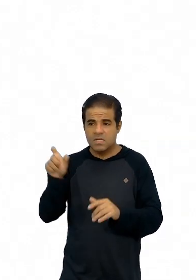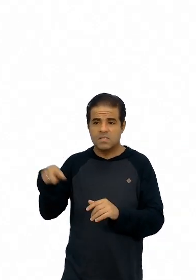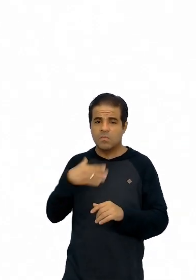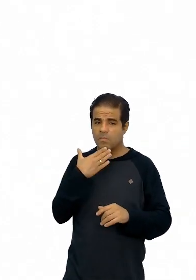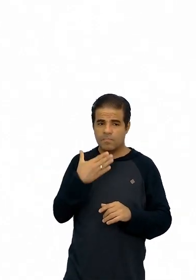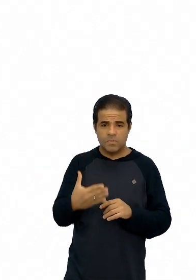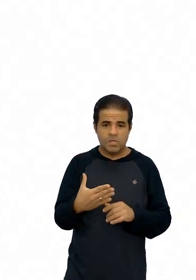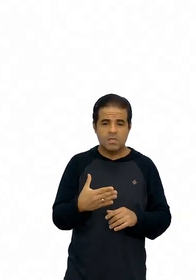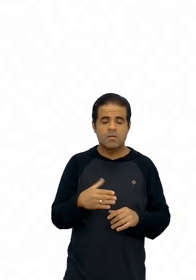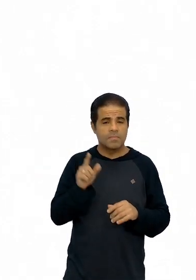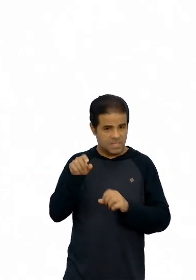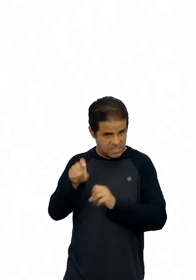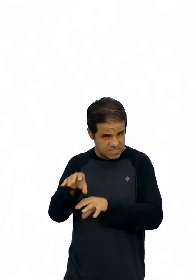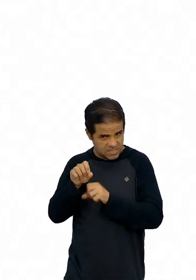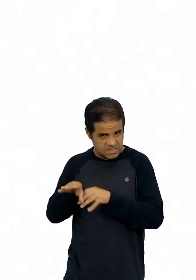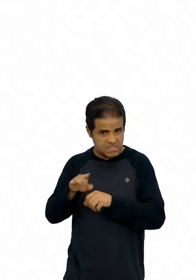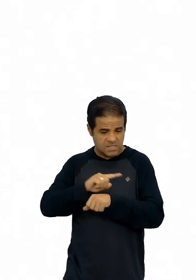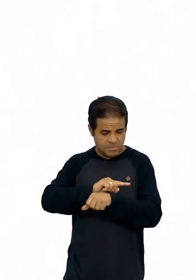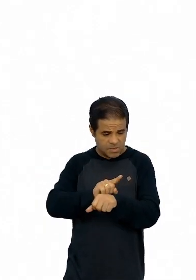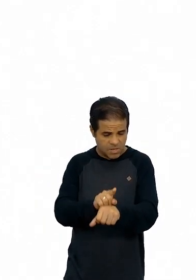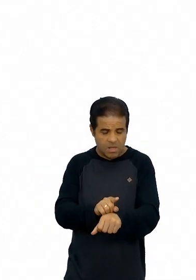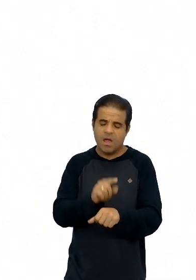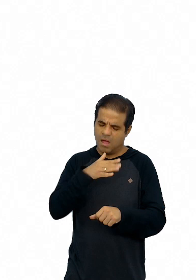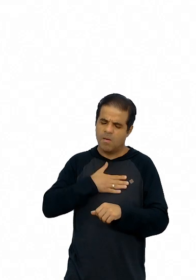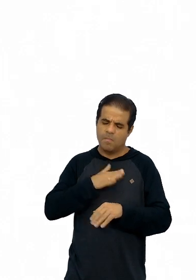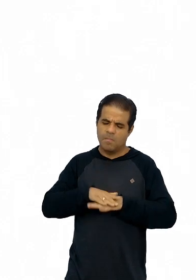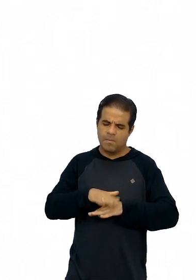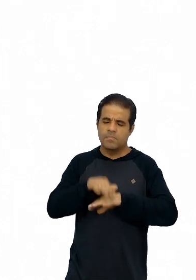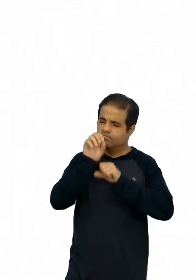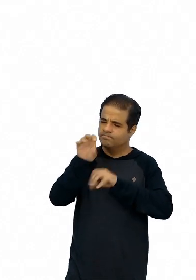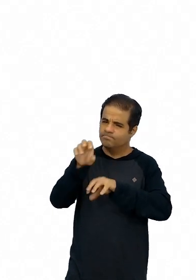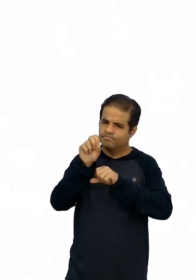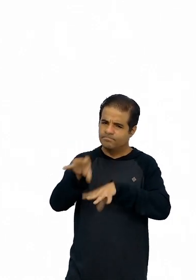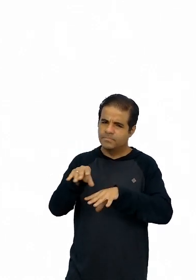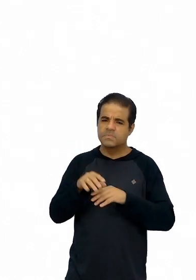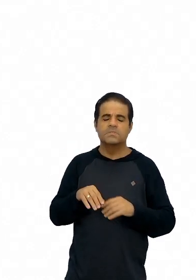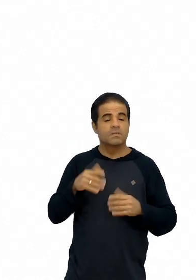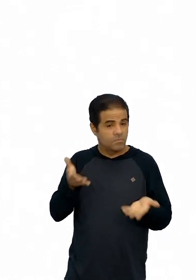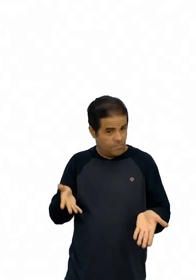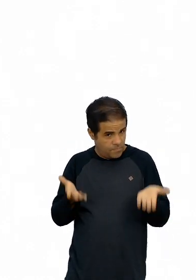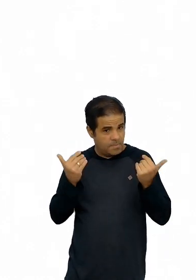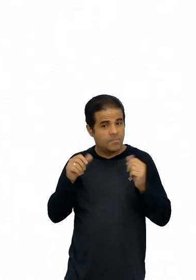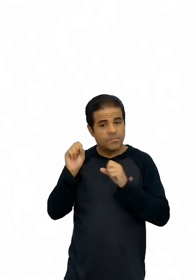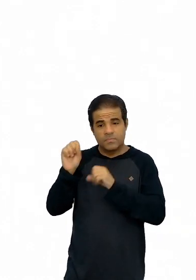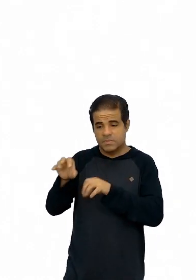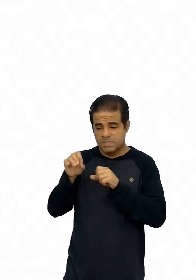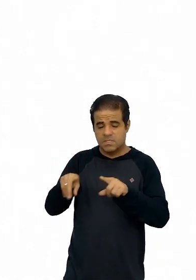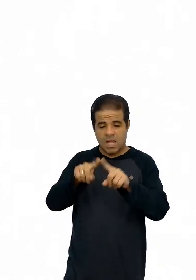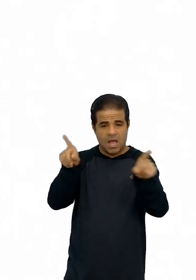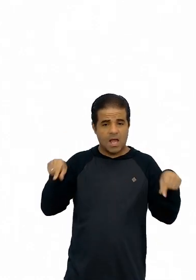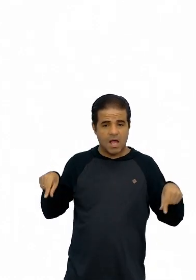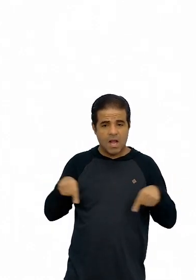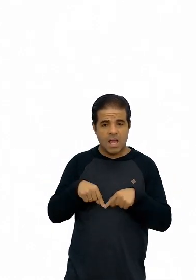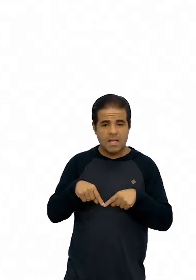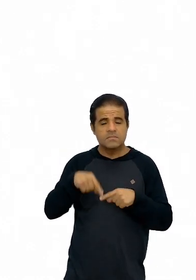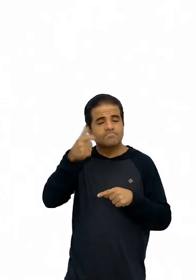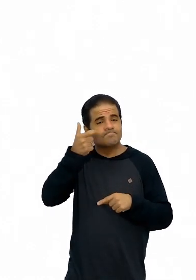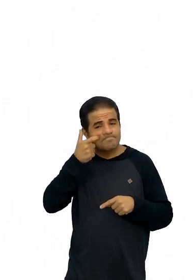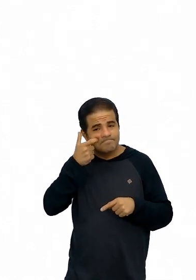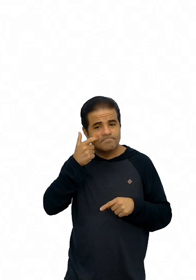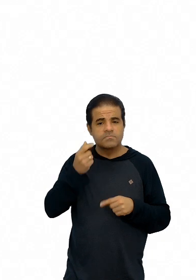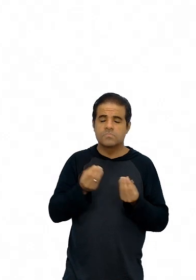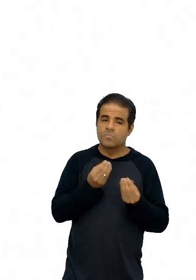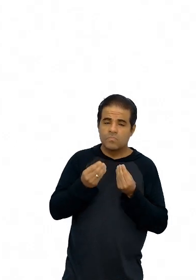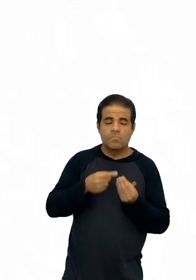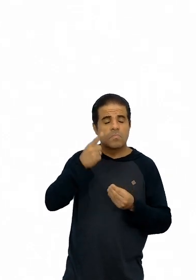fala, professora, mas você ensina a ver as horas? Ah, então eu te ensino. Tá, então vou me ensinar a classe inteira a ver como que a gente faz,